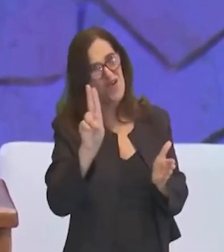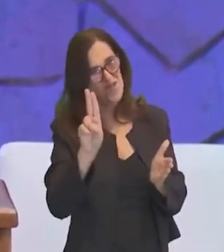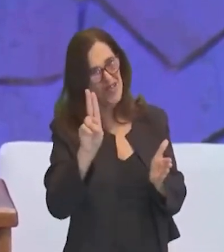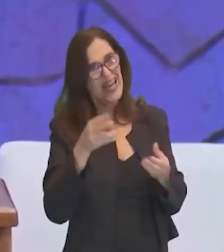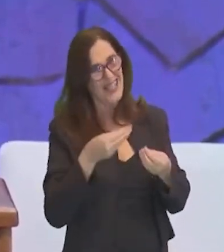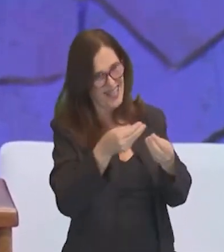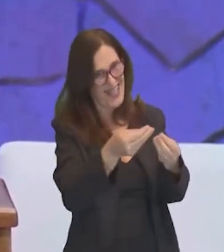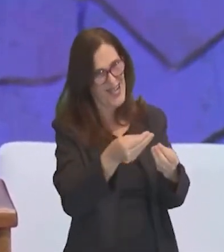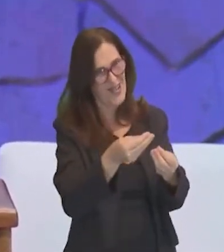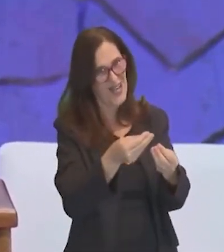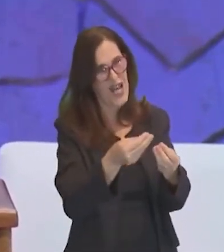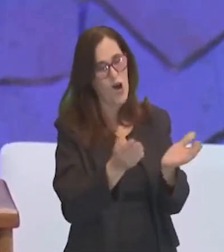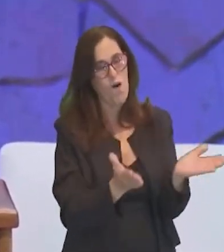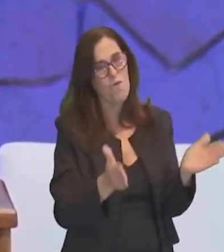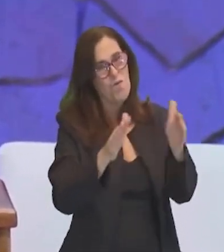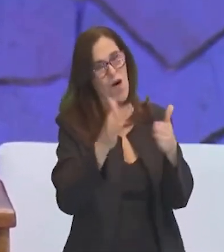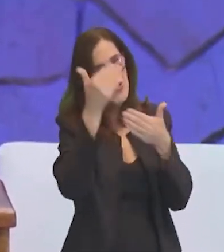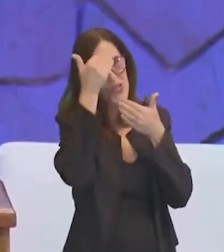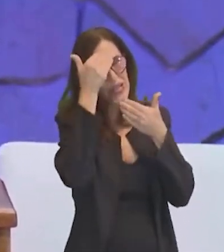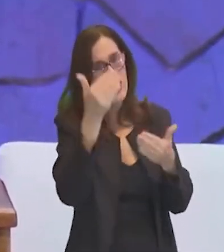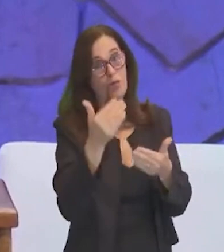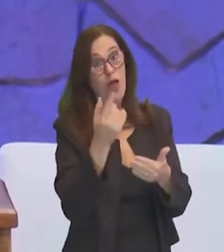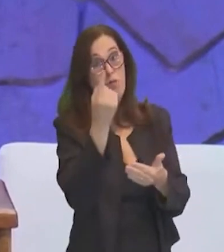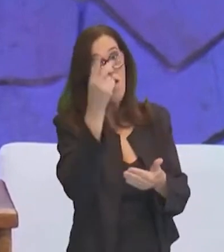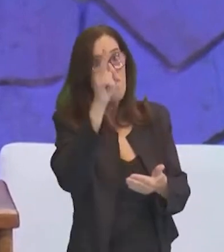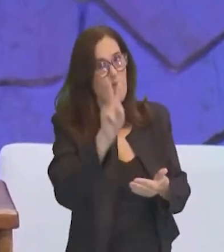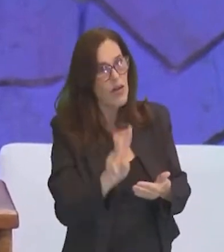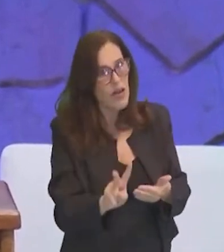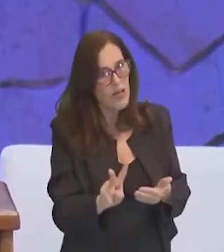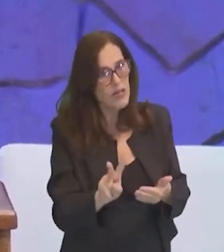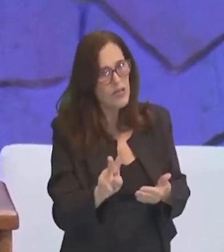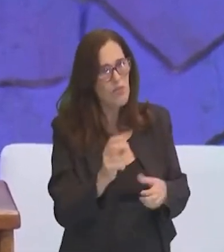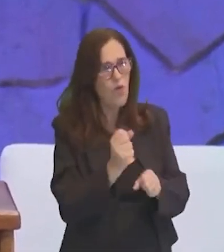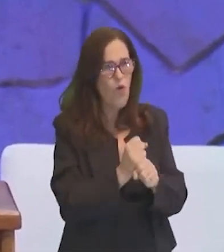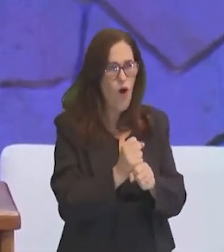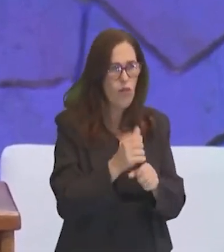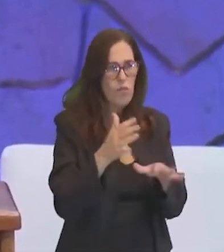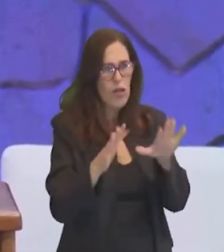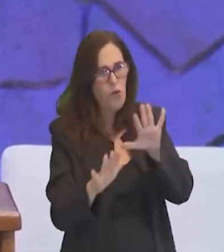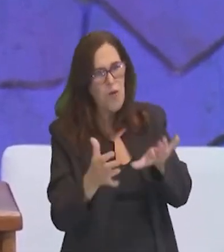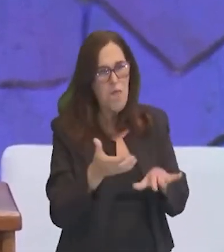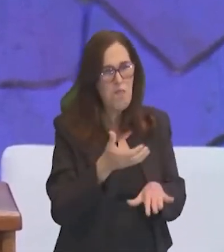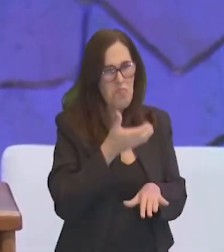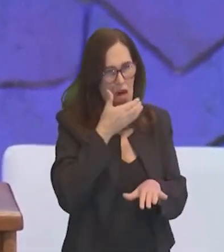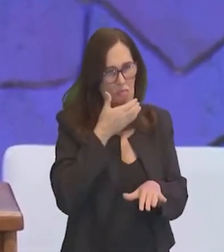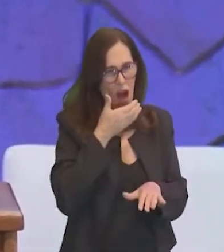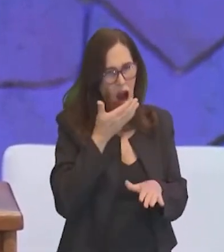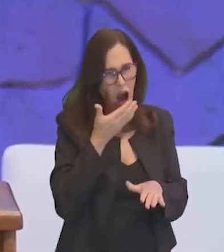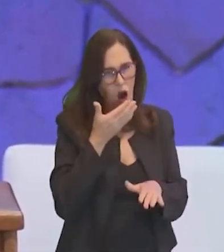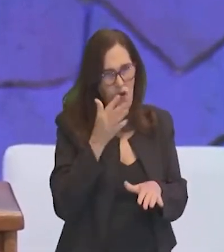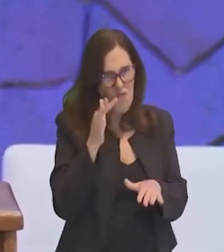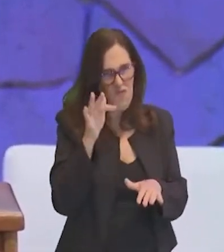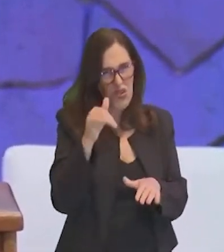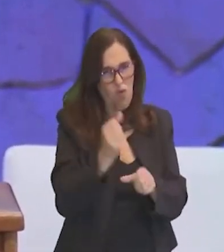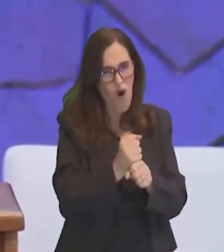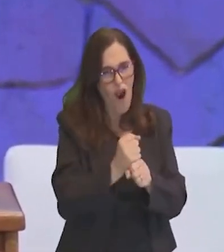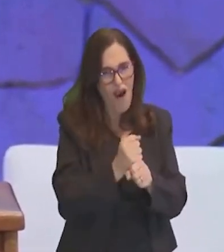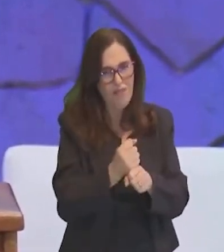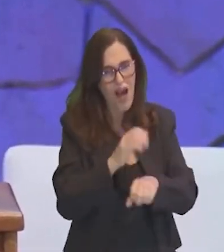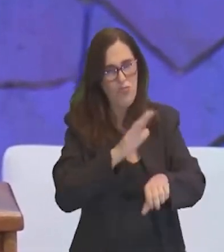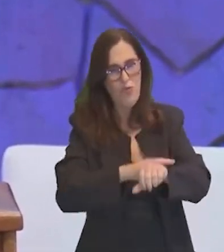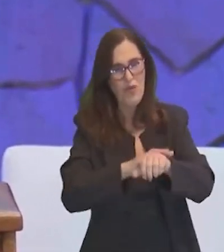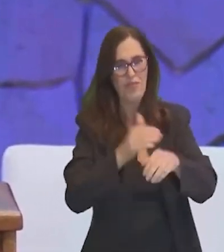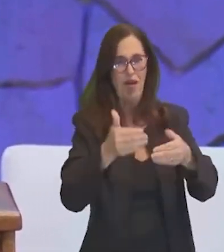gratidão. E uma vez por ano, geralmente, lá pelo Natal, no final do ano, nós temos o momento de abrir